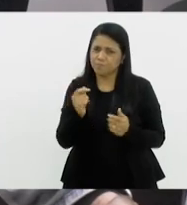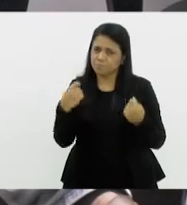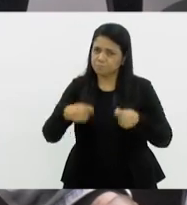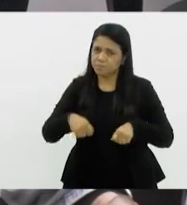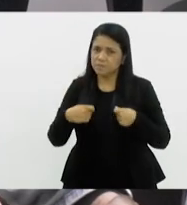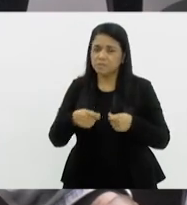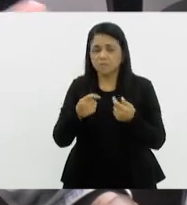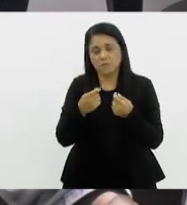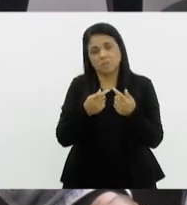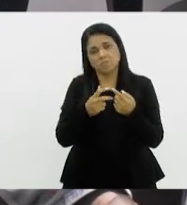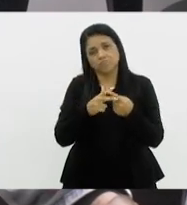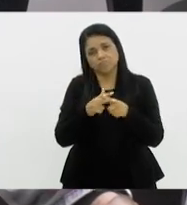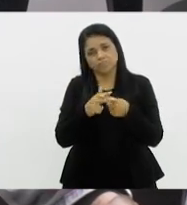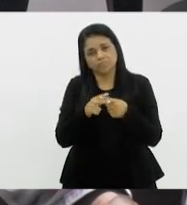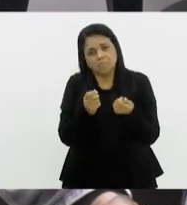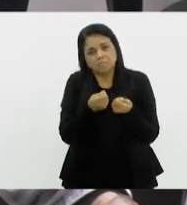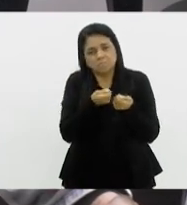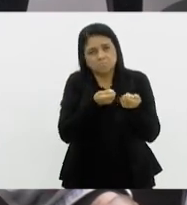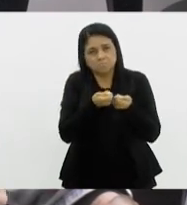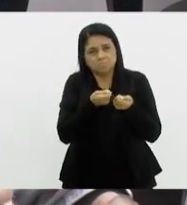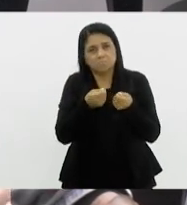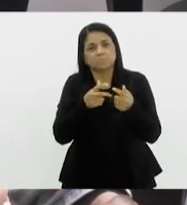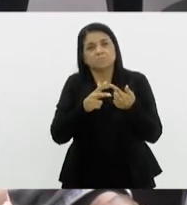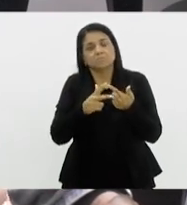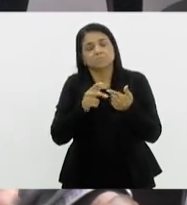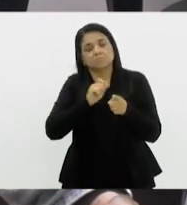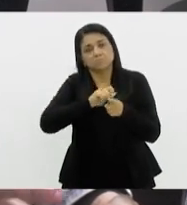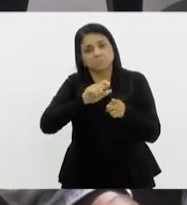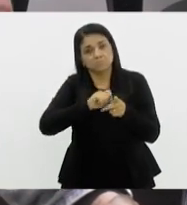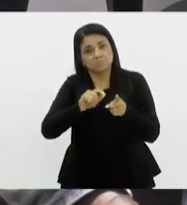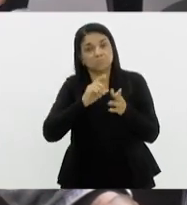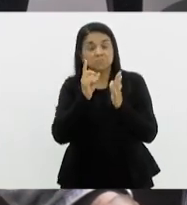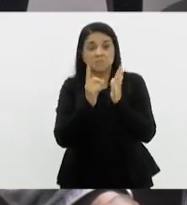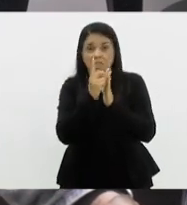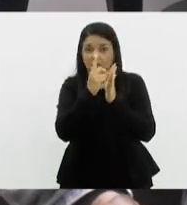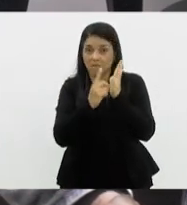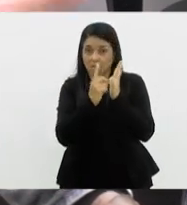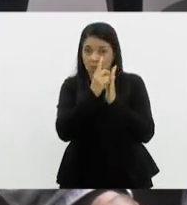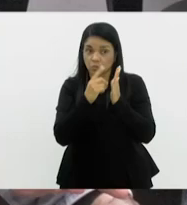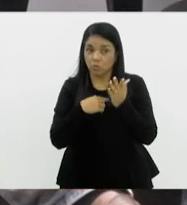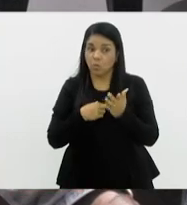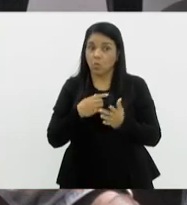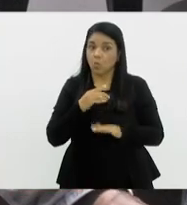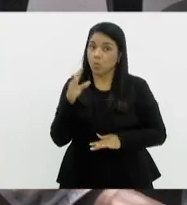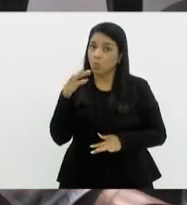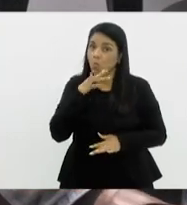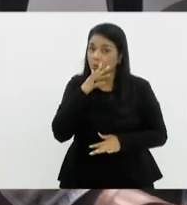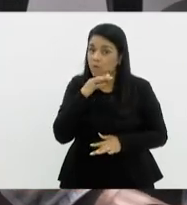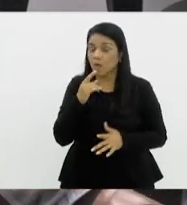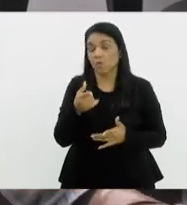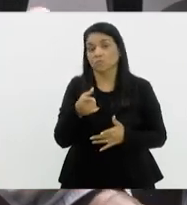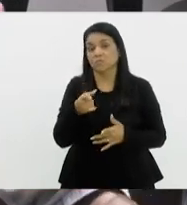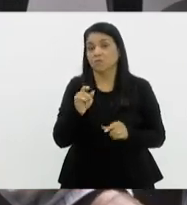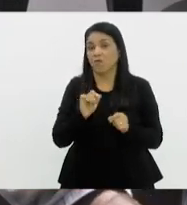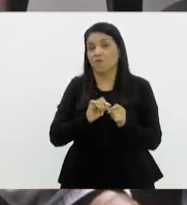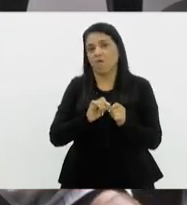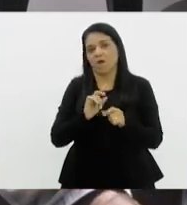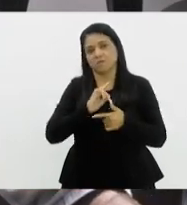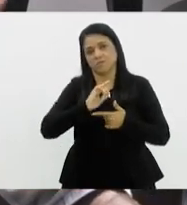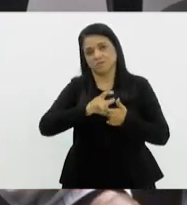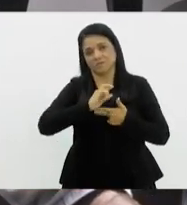o reajuste, ele publiciza por decreto. O mal é quando ele não o faz, né?